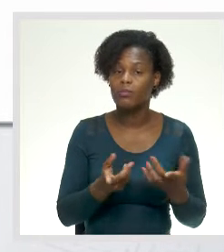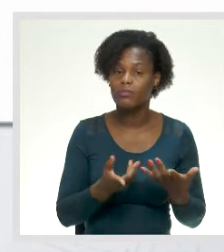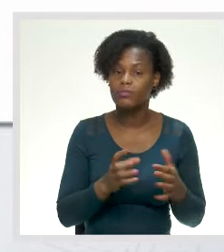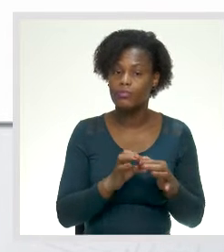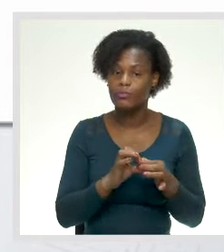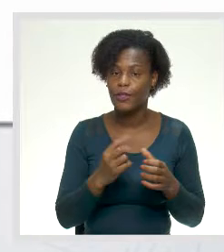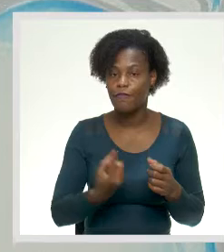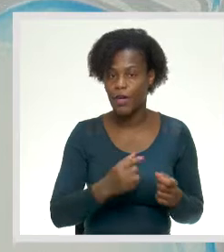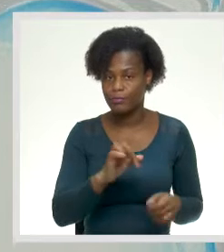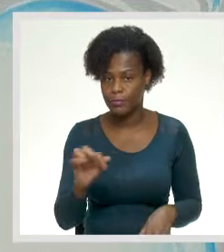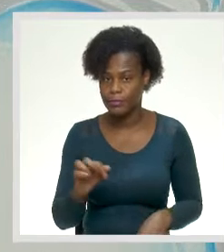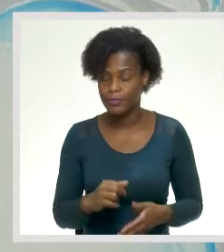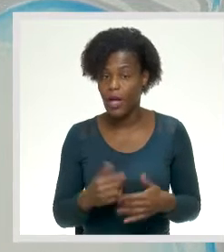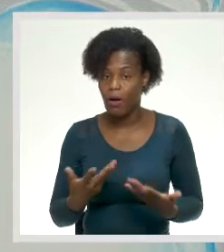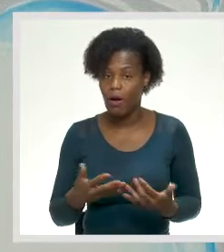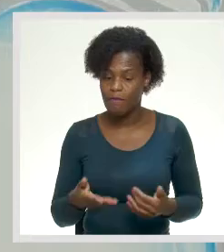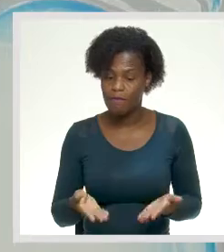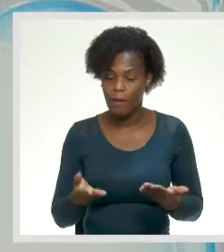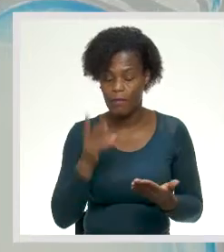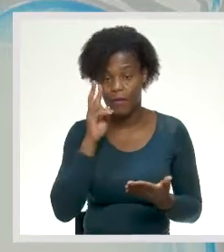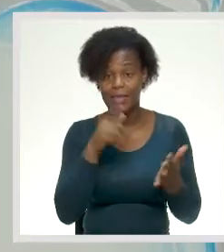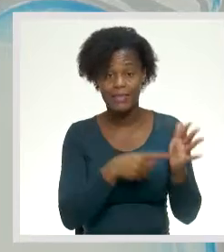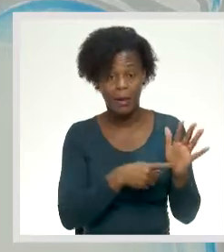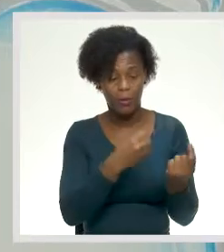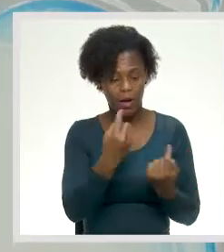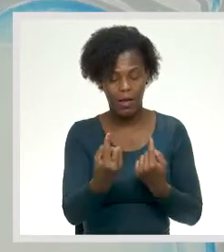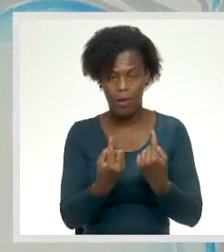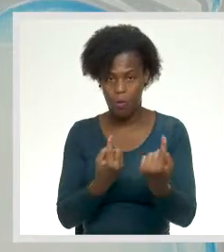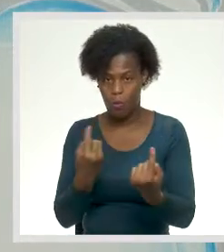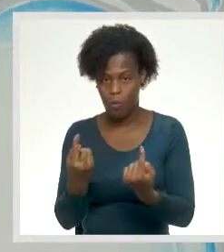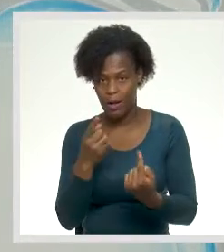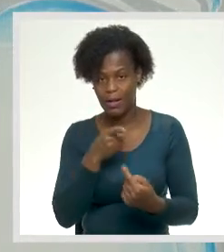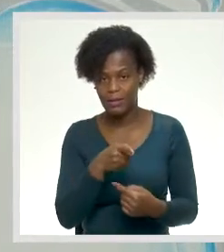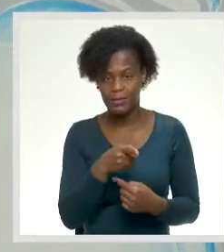correspondentes deveres. Vamos então a exemplo de cada uma